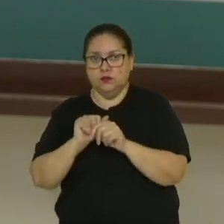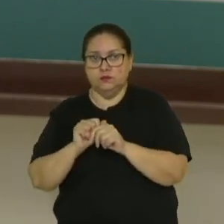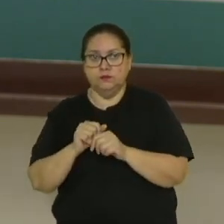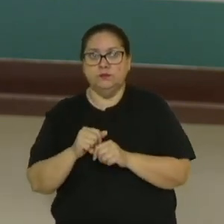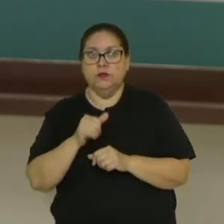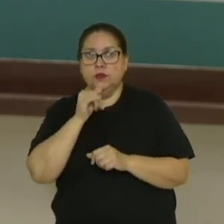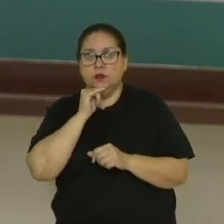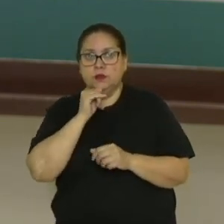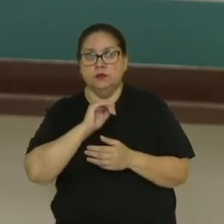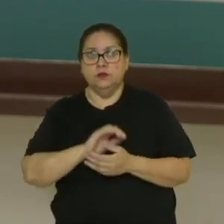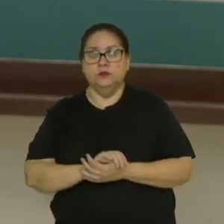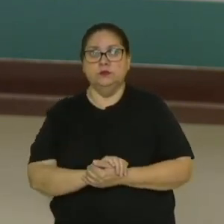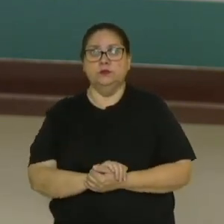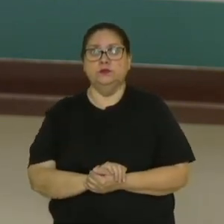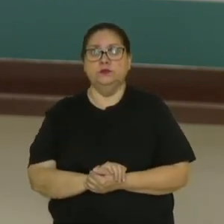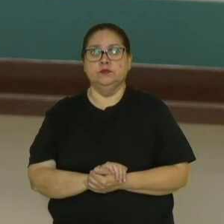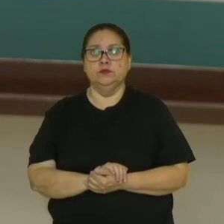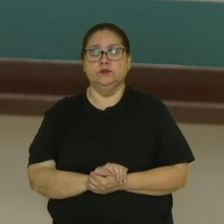troca.